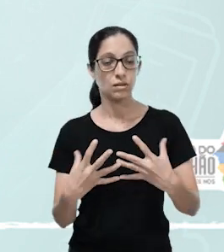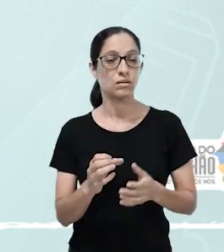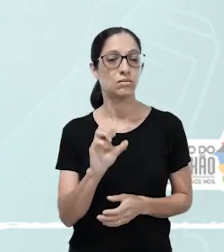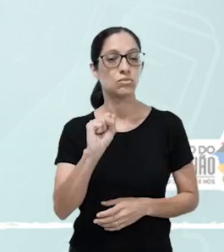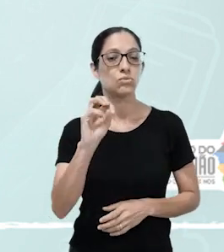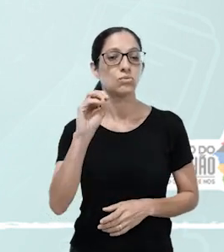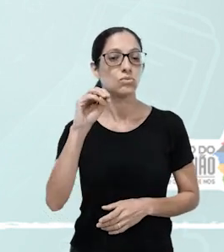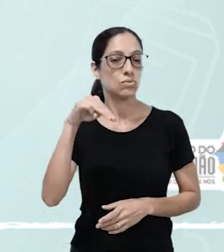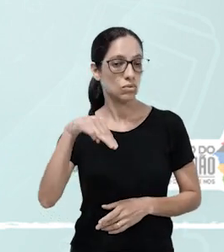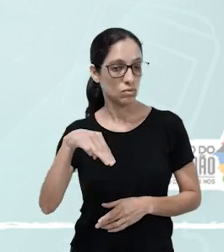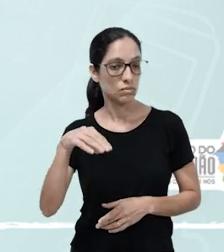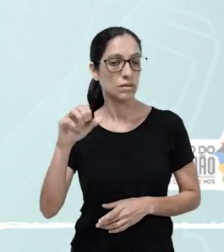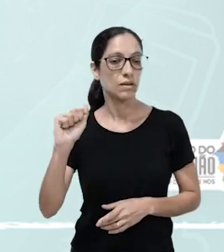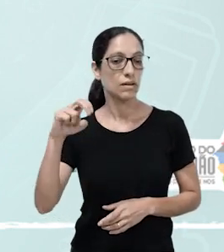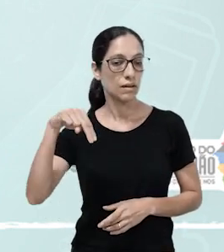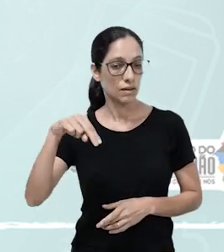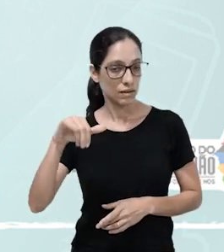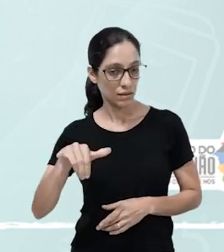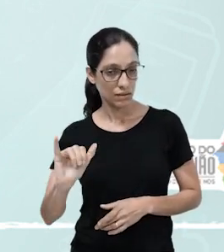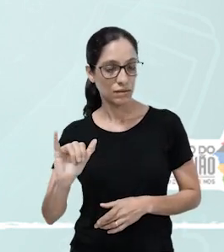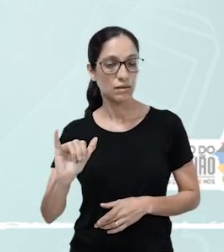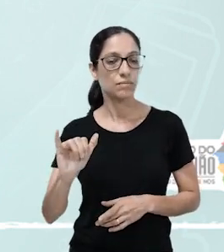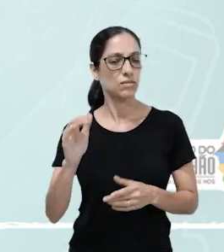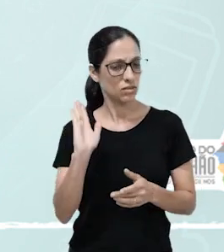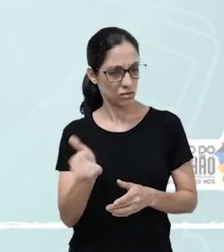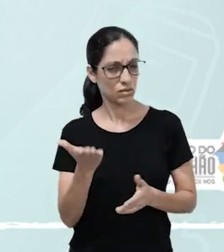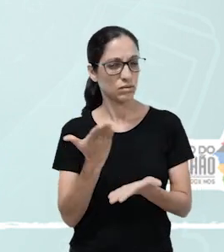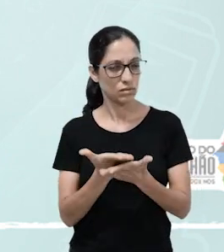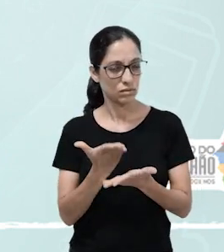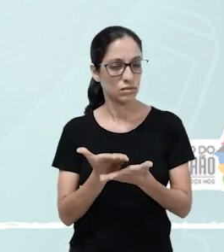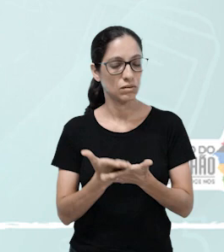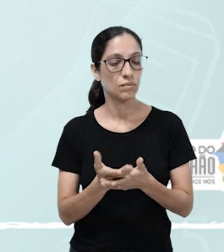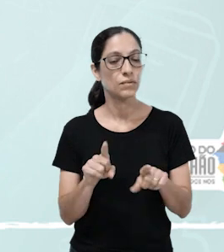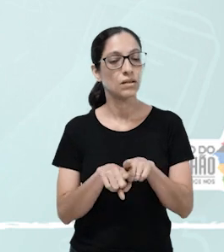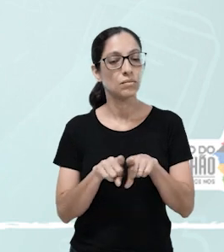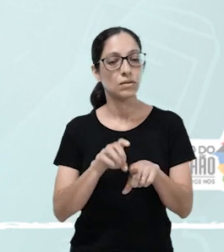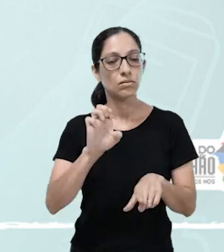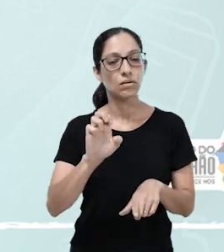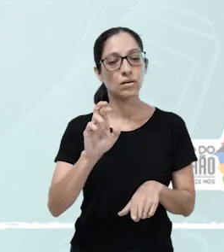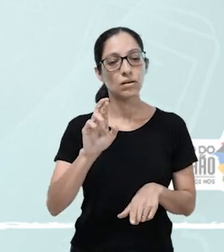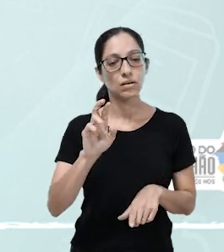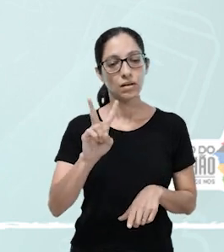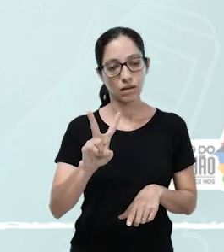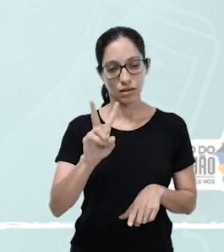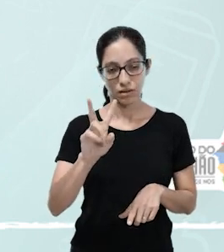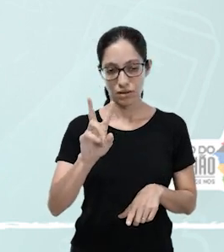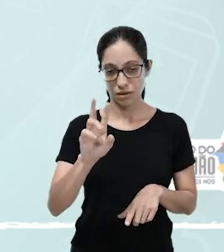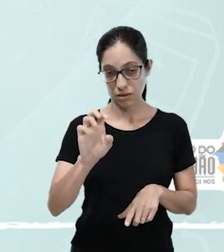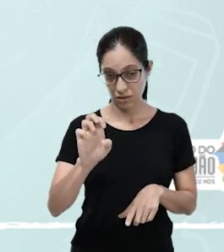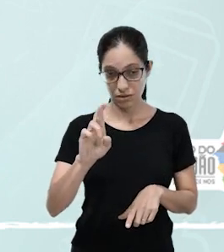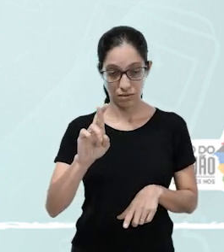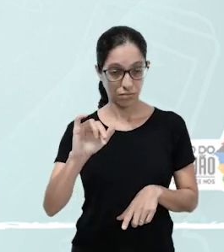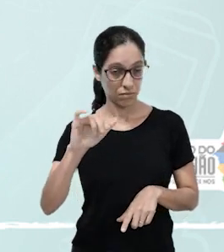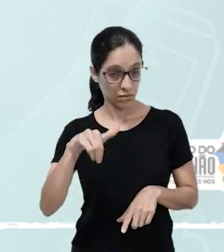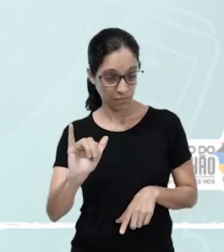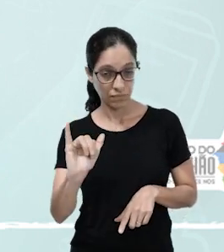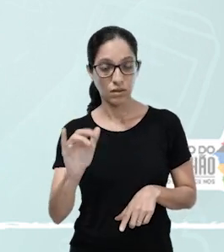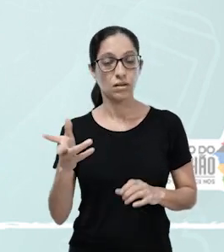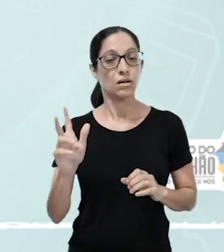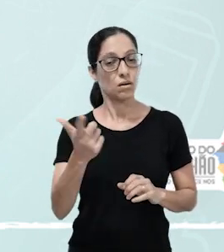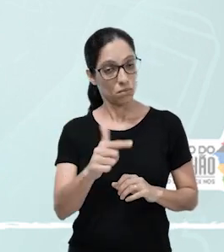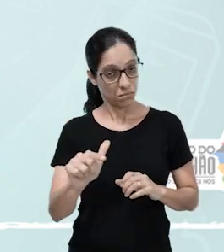que já tem uma aula para vocês sobre isso. Vamos falar do every, que é mais um pronome indefinido